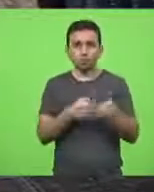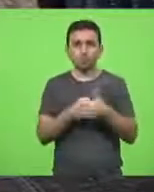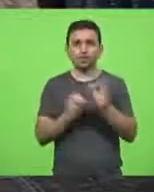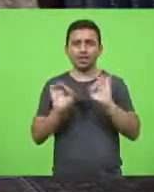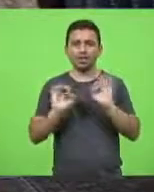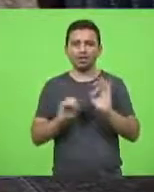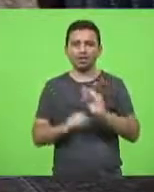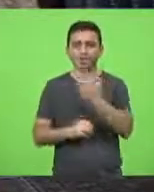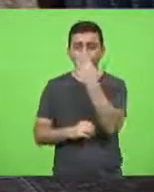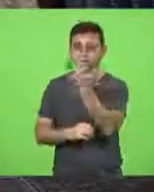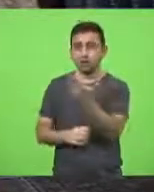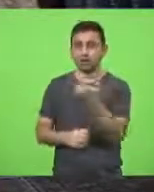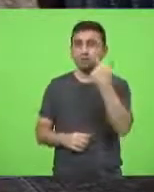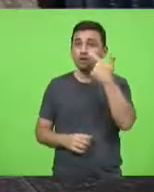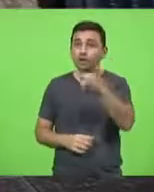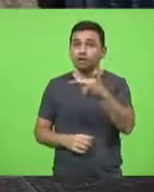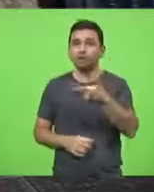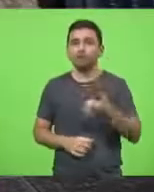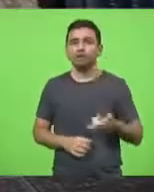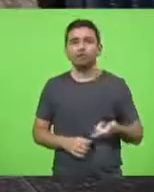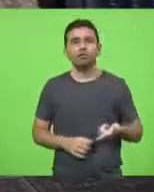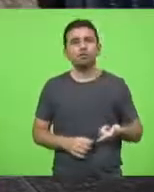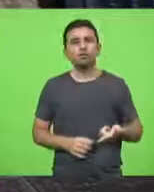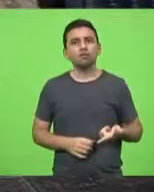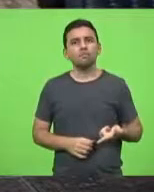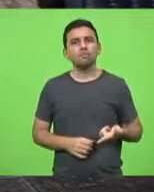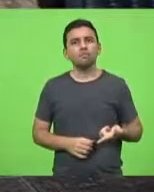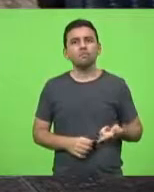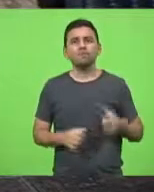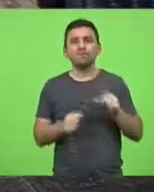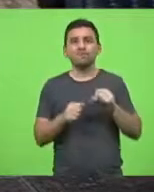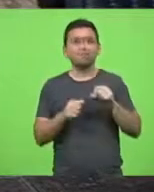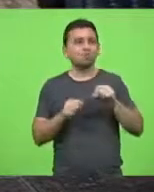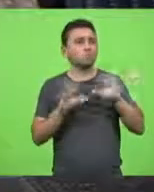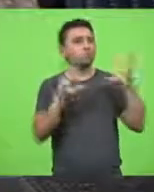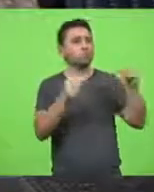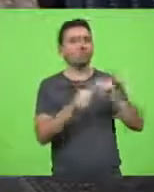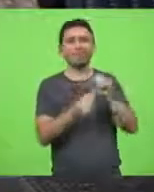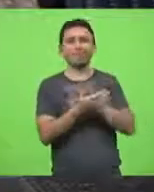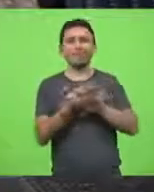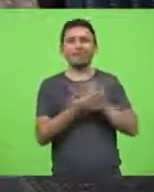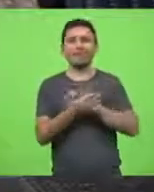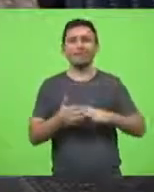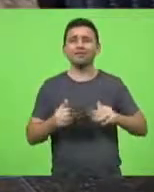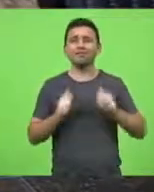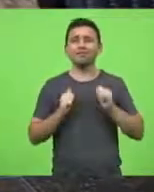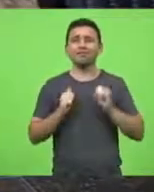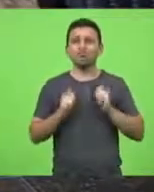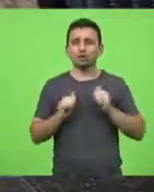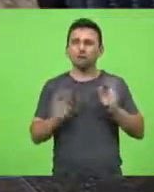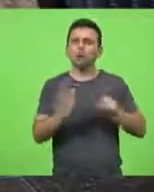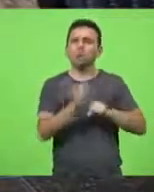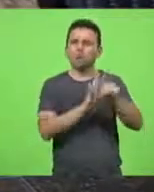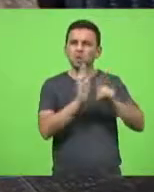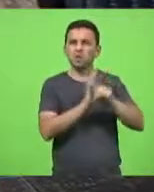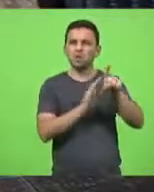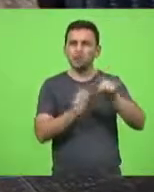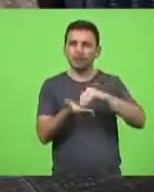nossa cara e ninguém faz nada. E eu pergunto, já perguntei diversas vezes ao secretário de